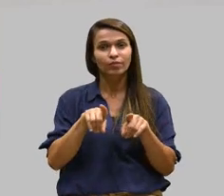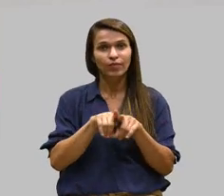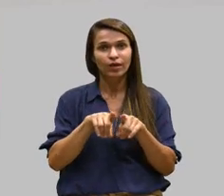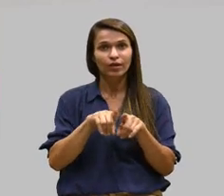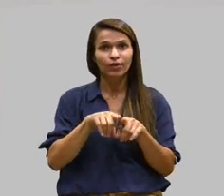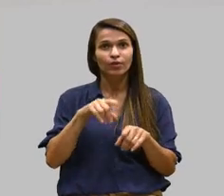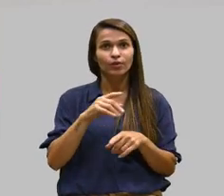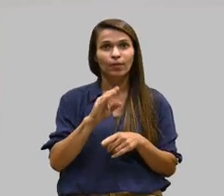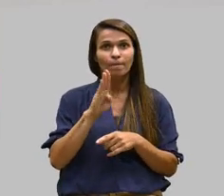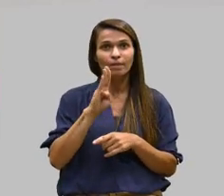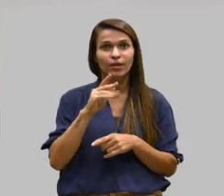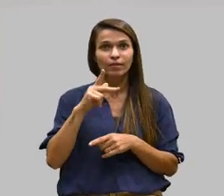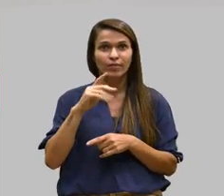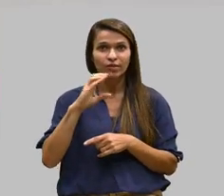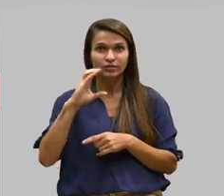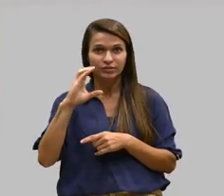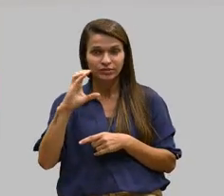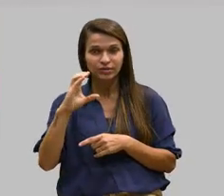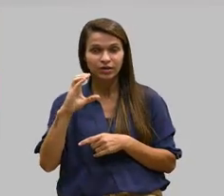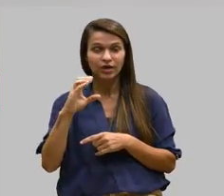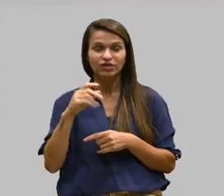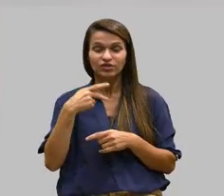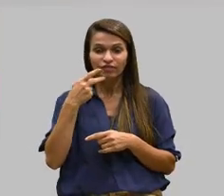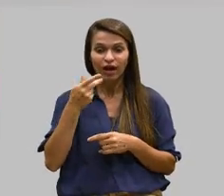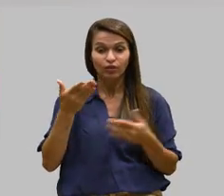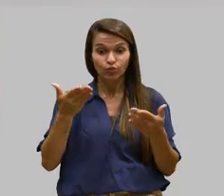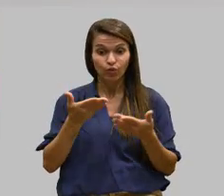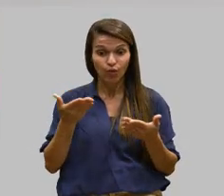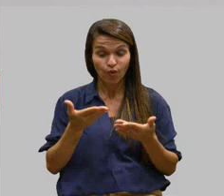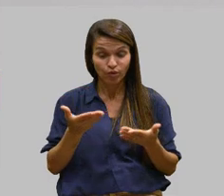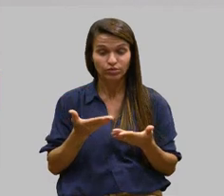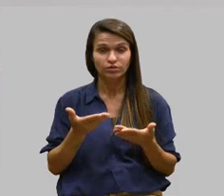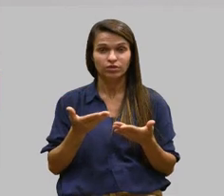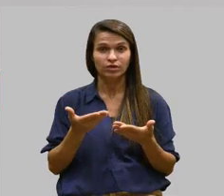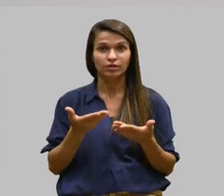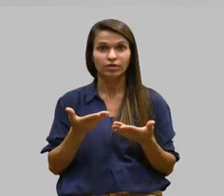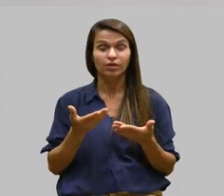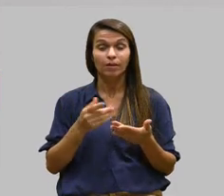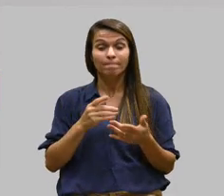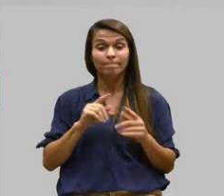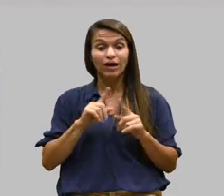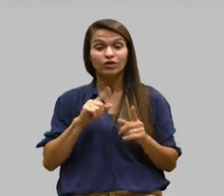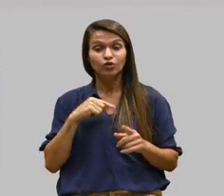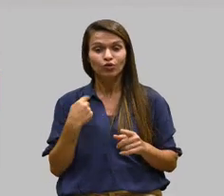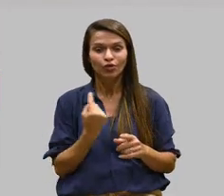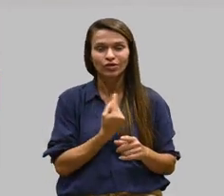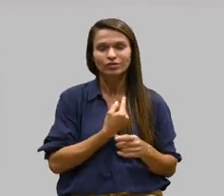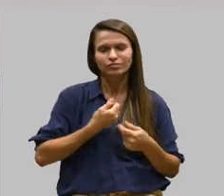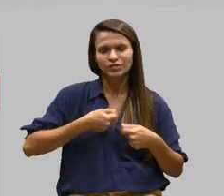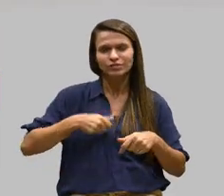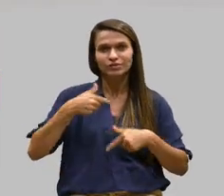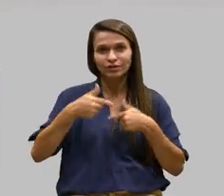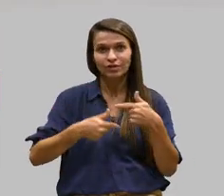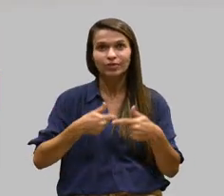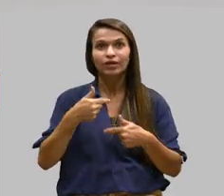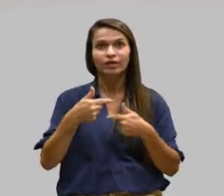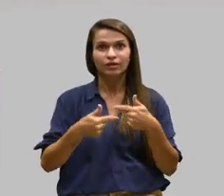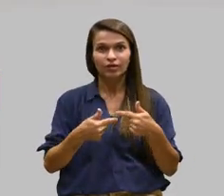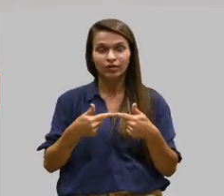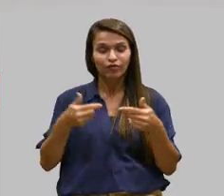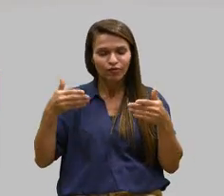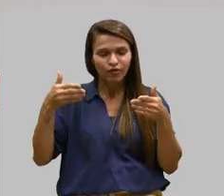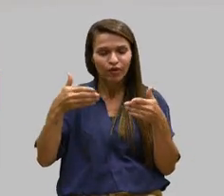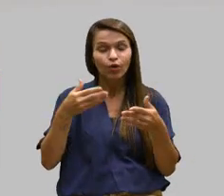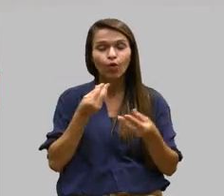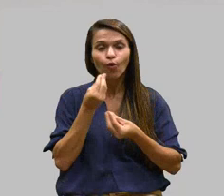né que a gente fala do hoje agora mas todos nós temos trabalhar né nós trabalhamos isso como nós